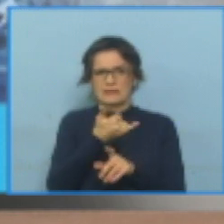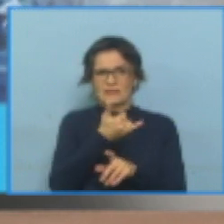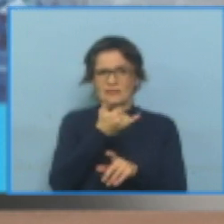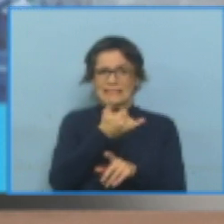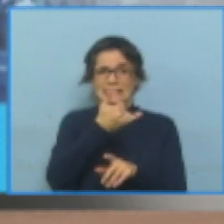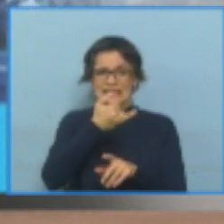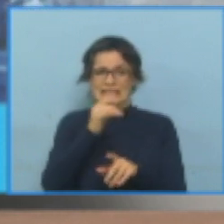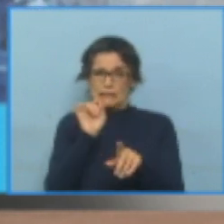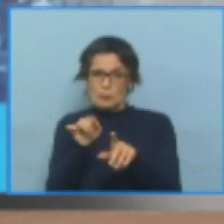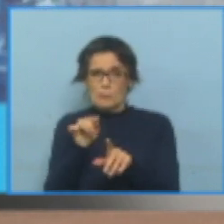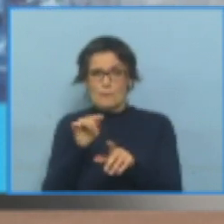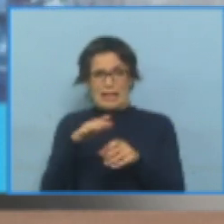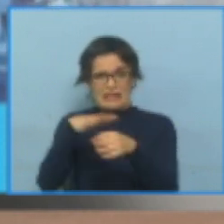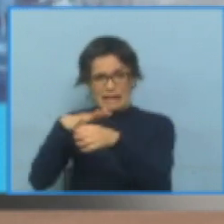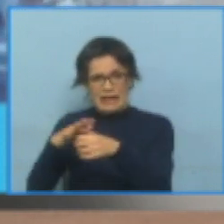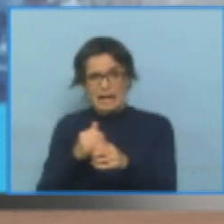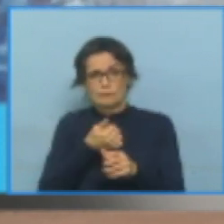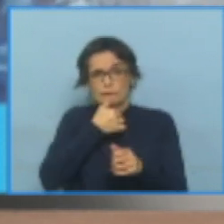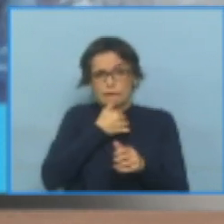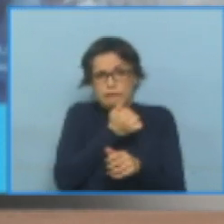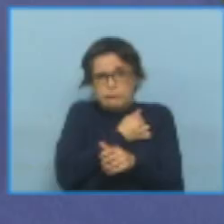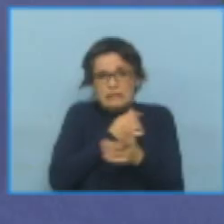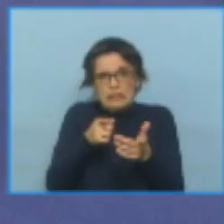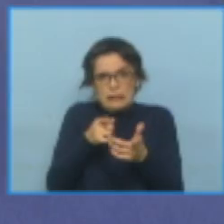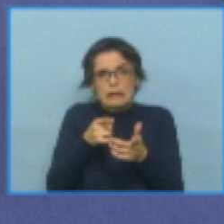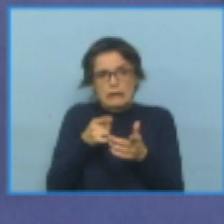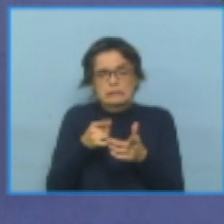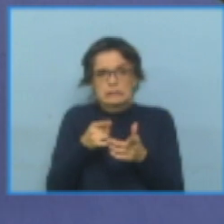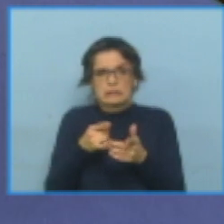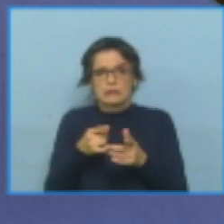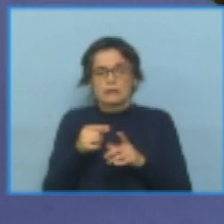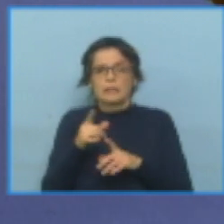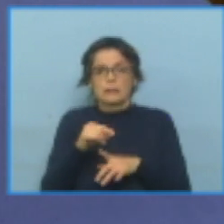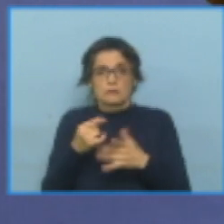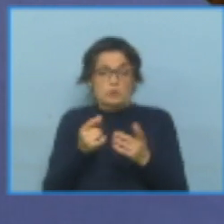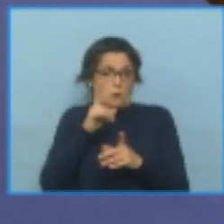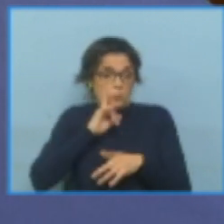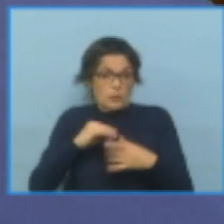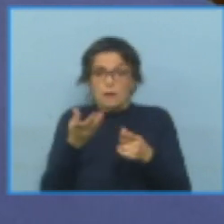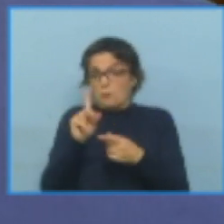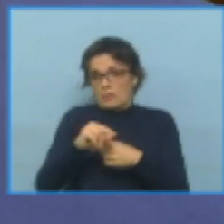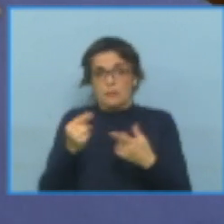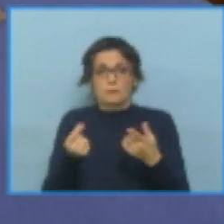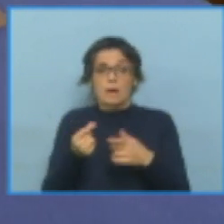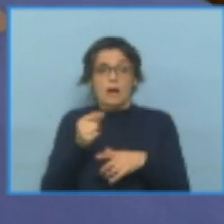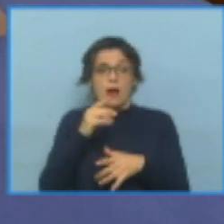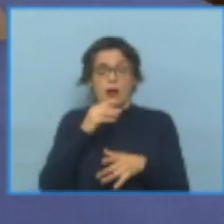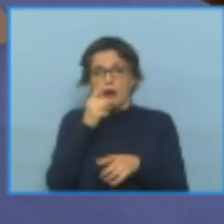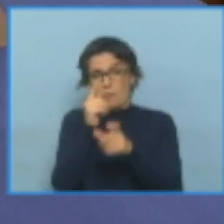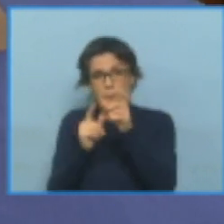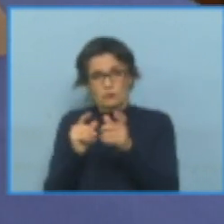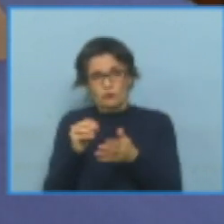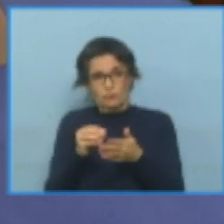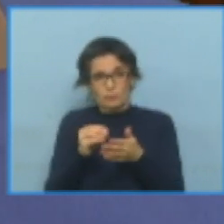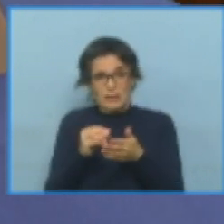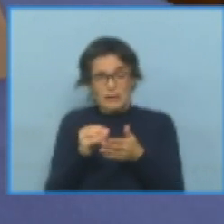violência doméstica registadas em cada ano. E estamos a falar agora de mulheres, mas podemos falar de idosos, de crianças, enfim, a violência